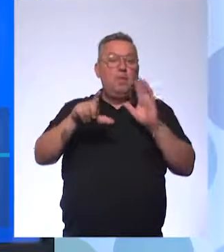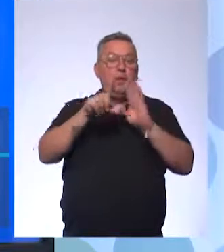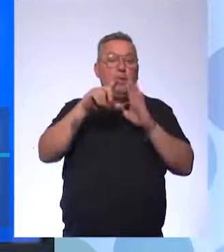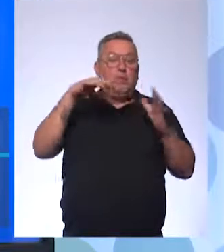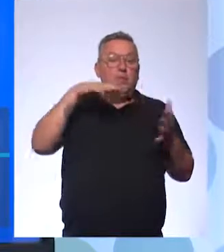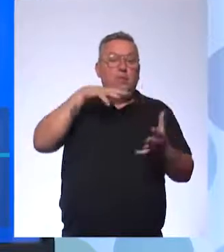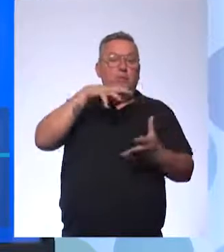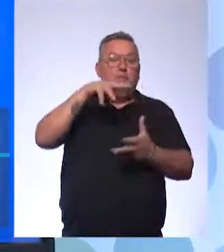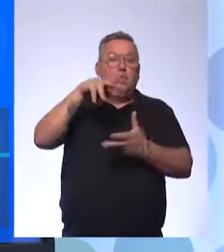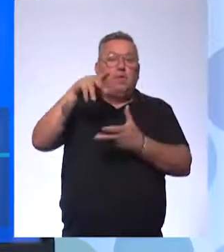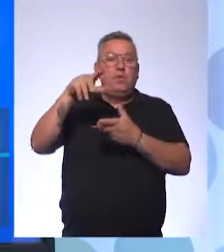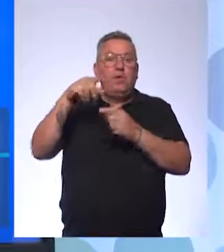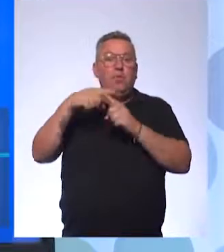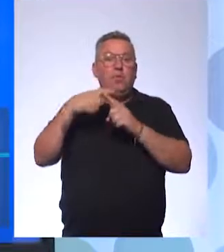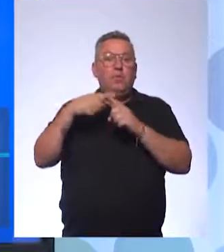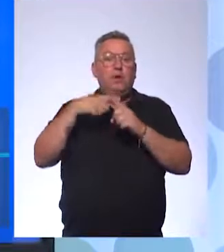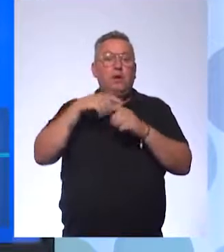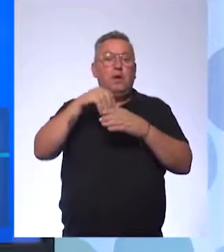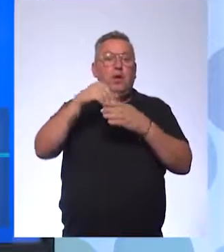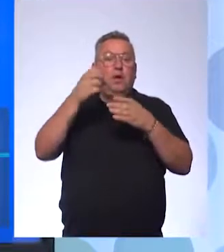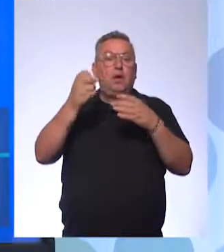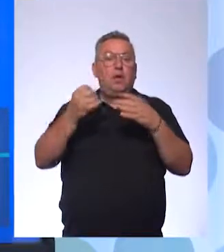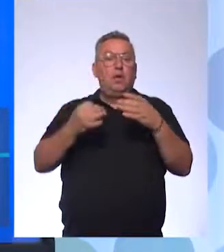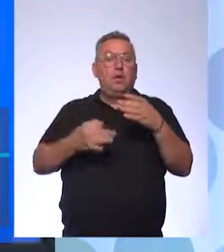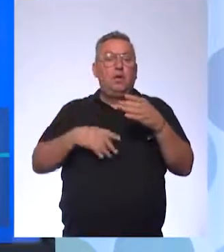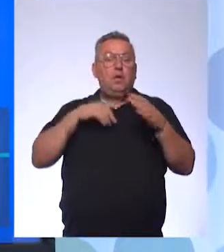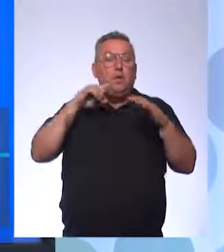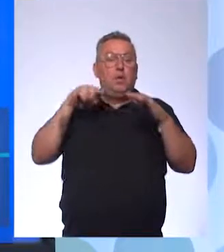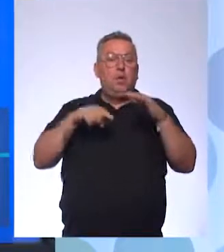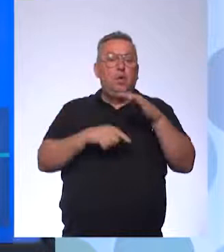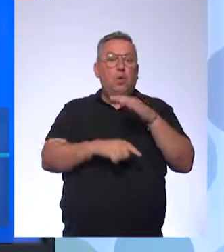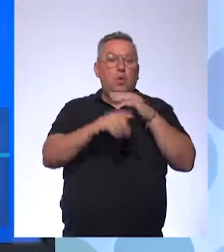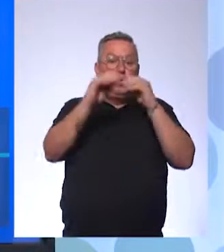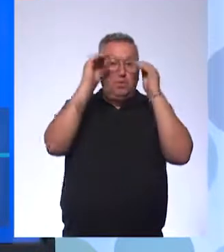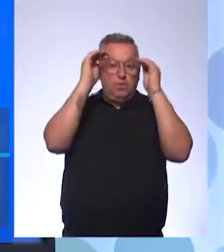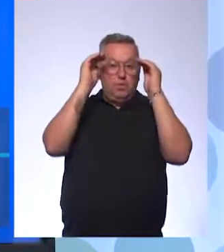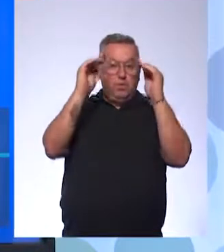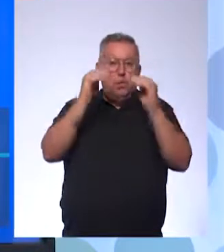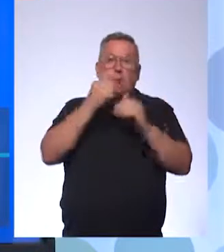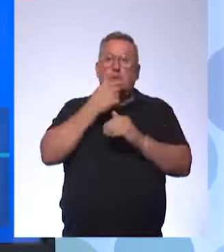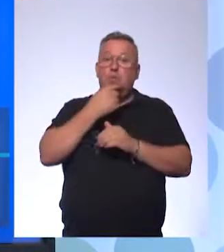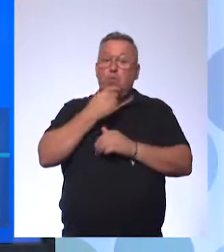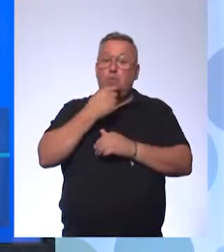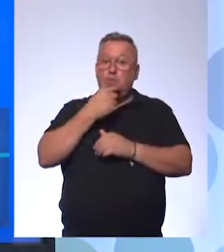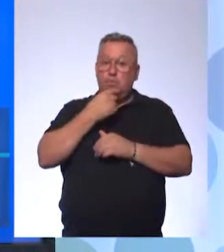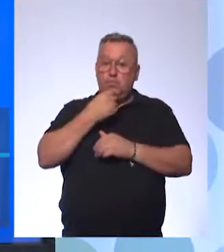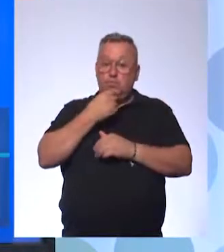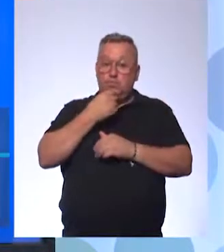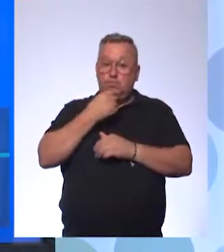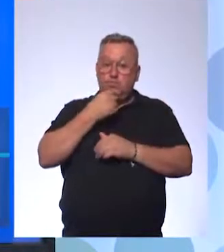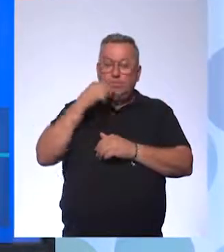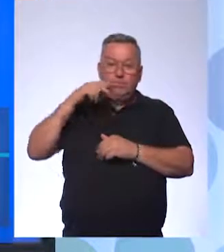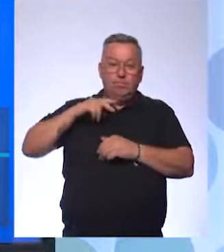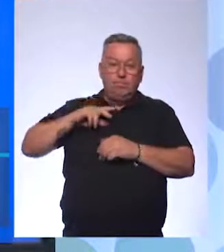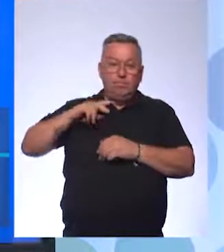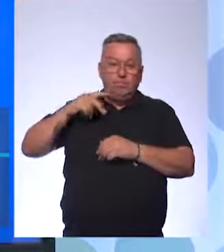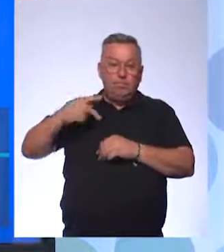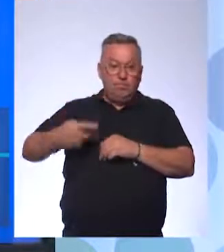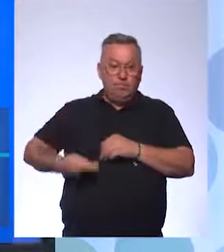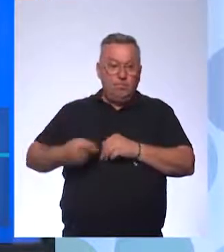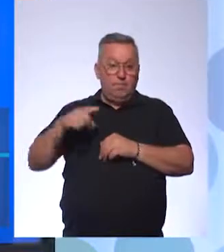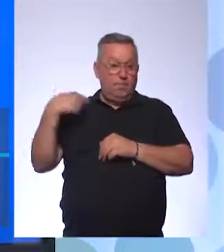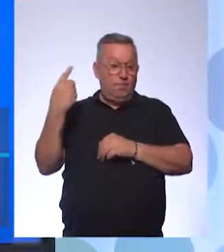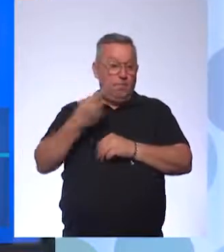eles trazem um conteúdo de profundo respeito ao homem, né? Ao ser humano, do qual todos